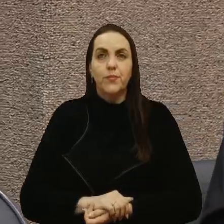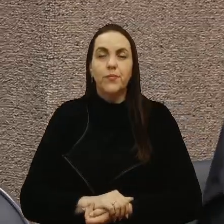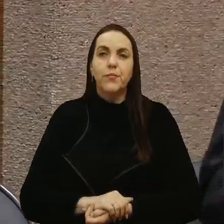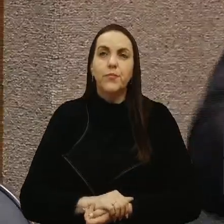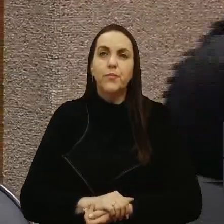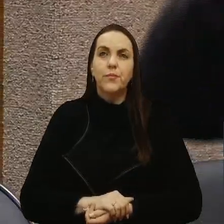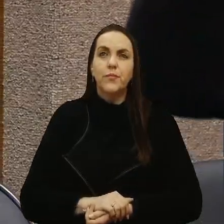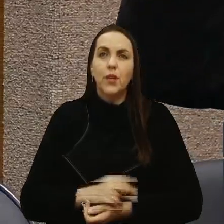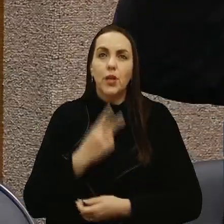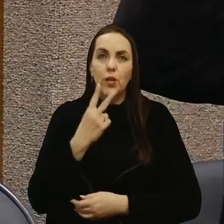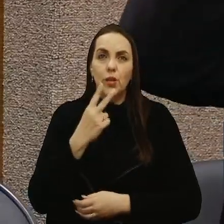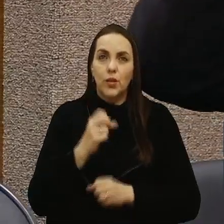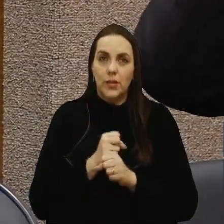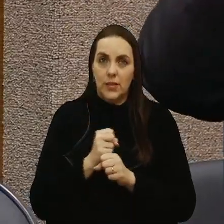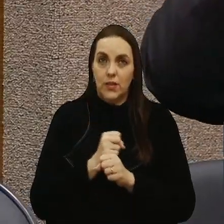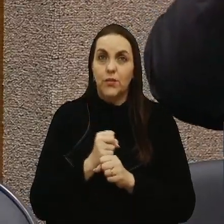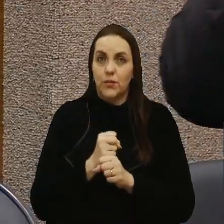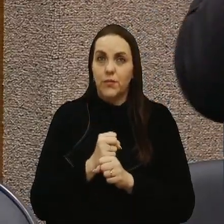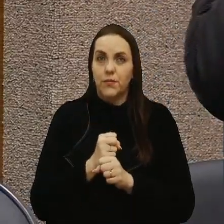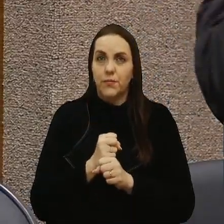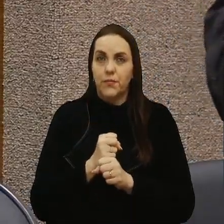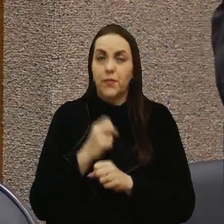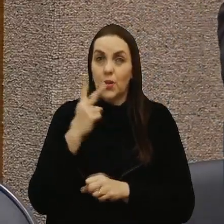que em 2 anos,